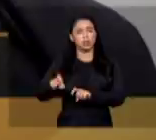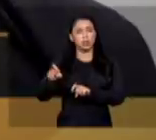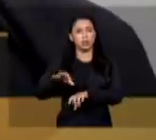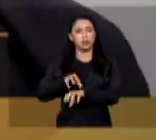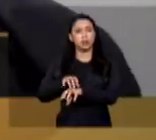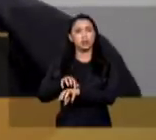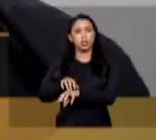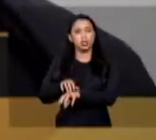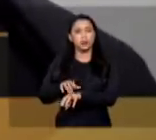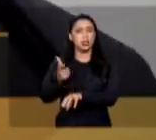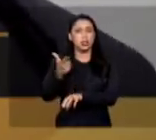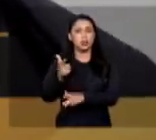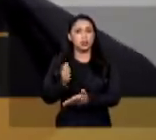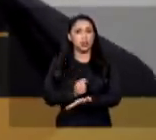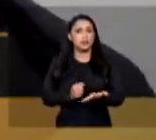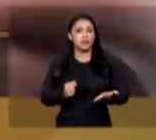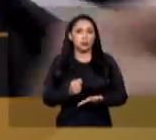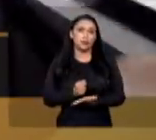de fundamentação.